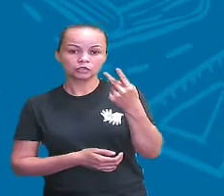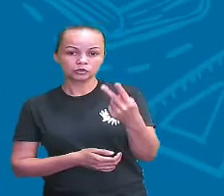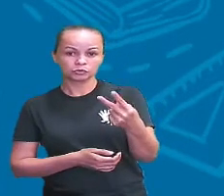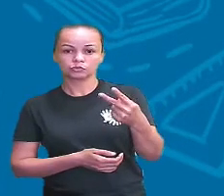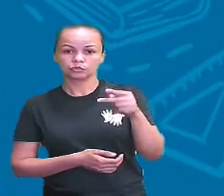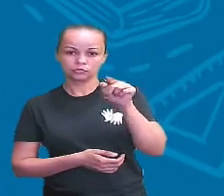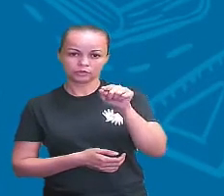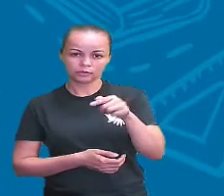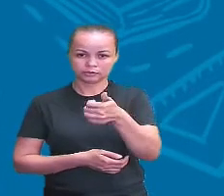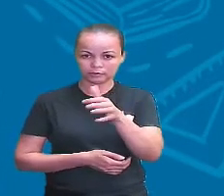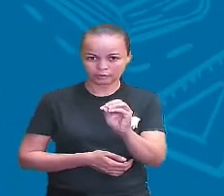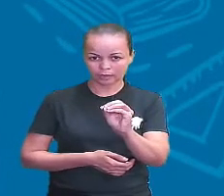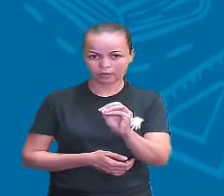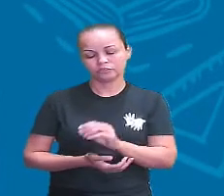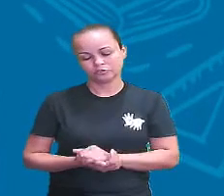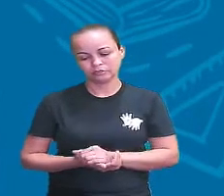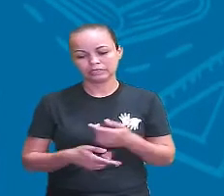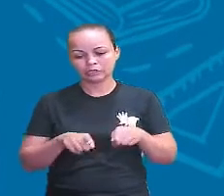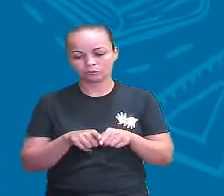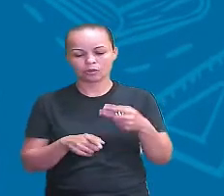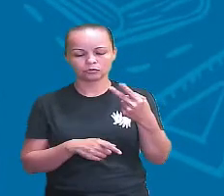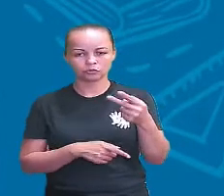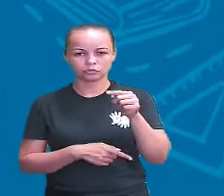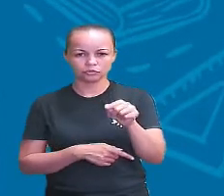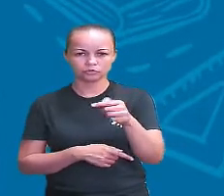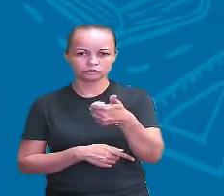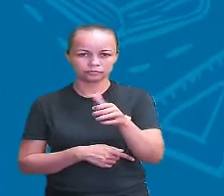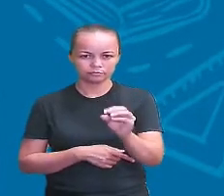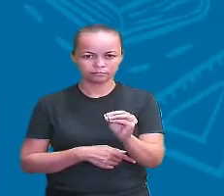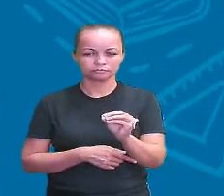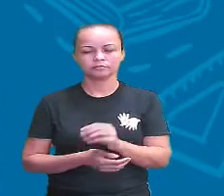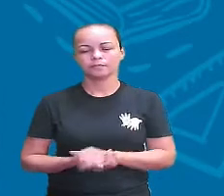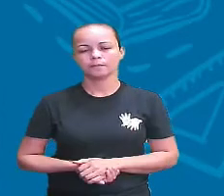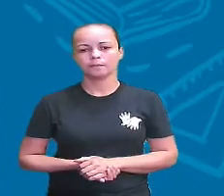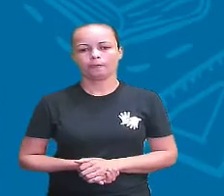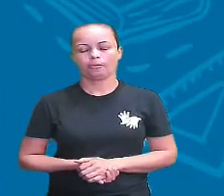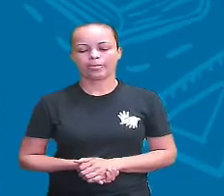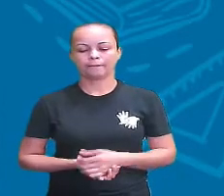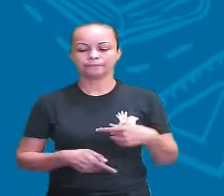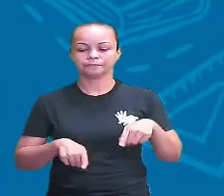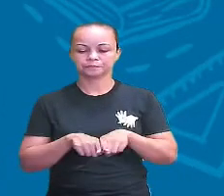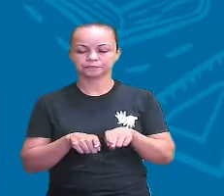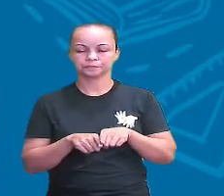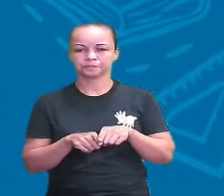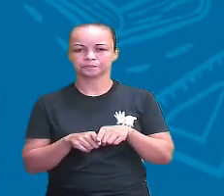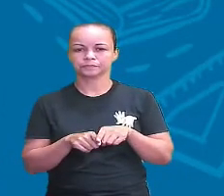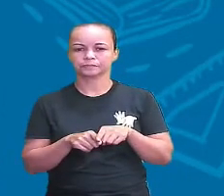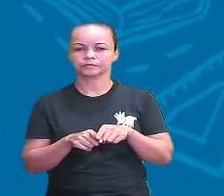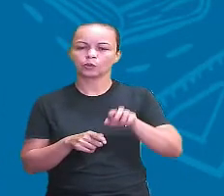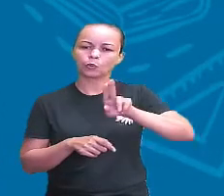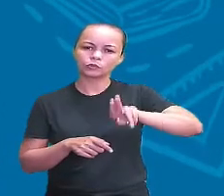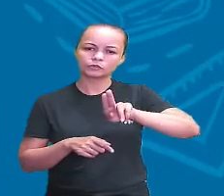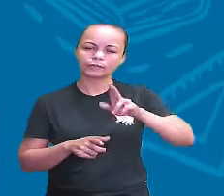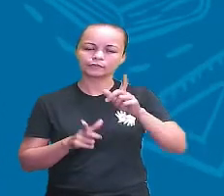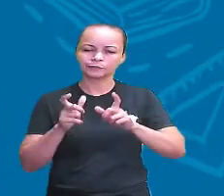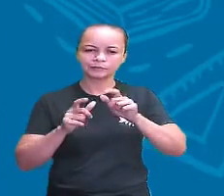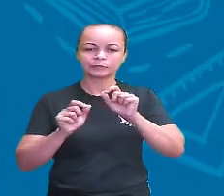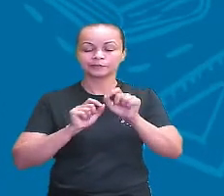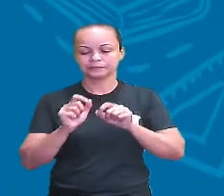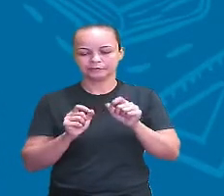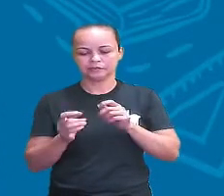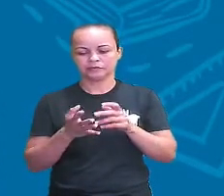britânico. It's 2:10, certo? Também nós temos algumas expressões utilizadas, gente. Quando você tiver a